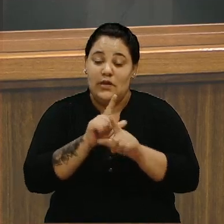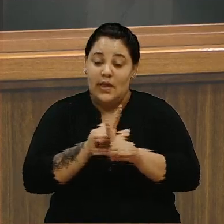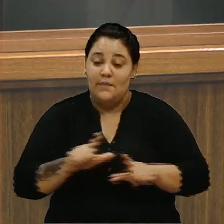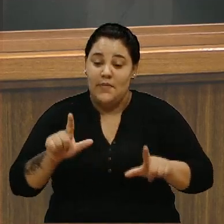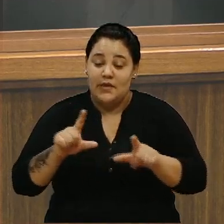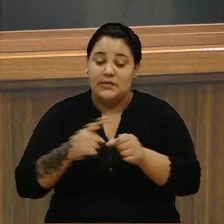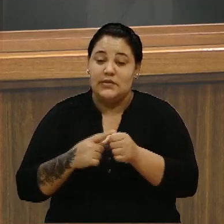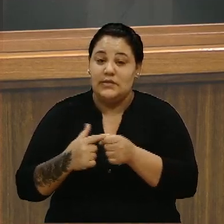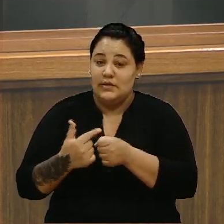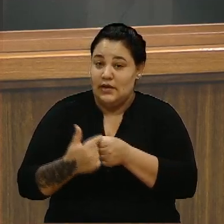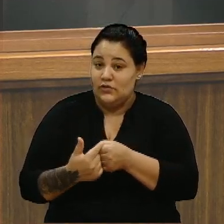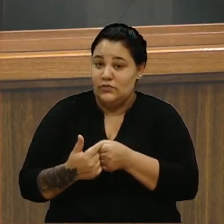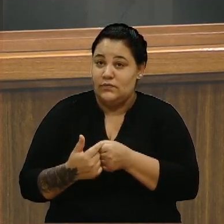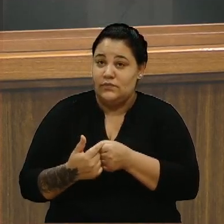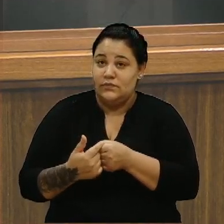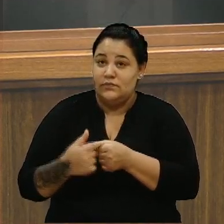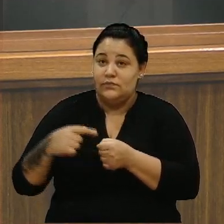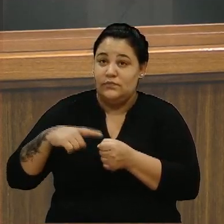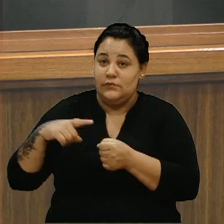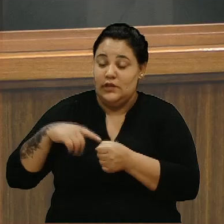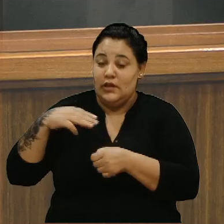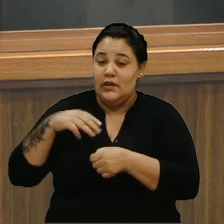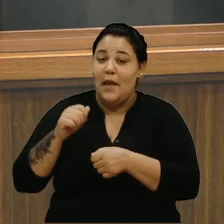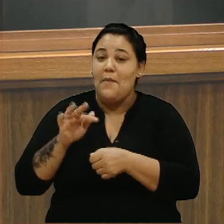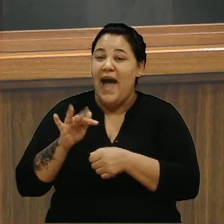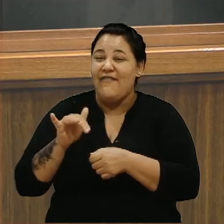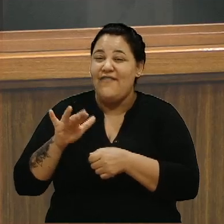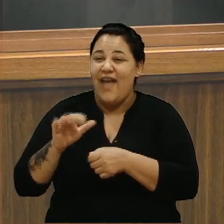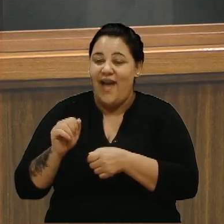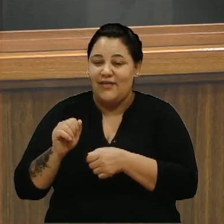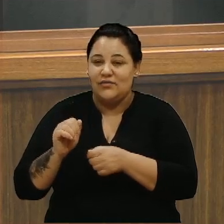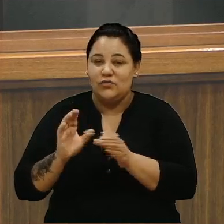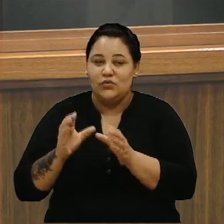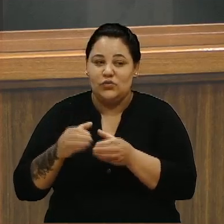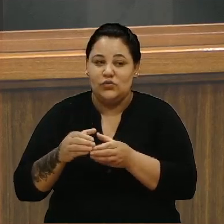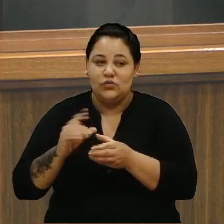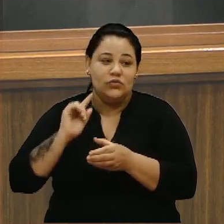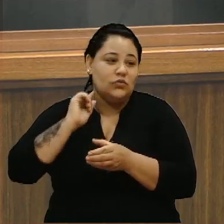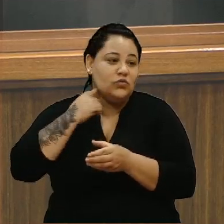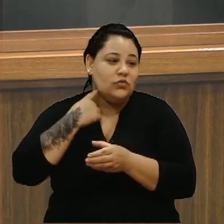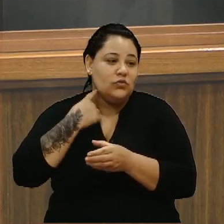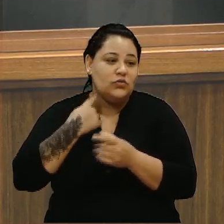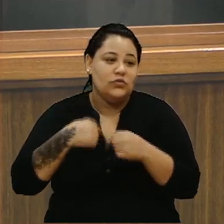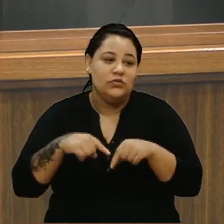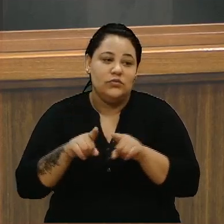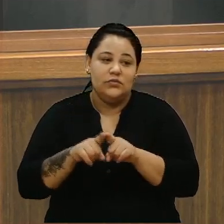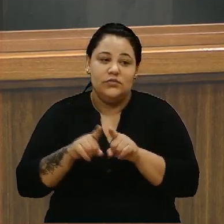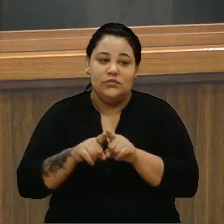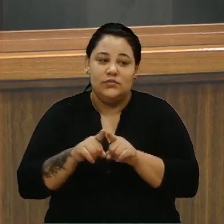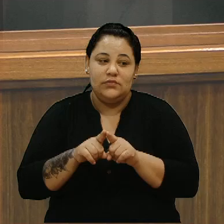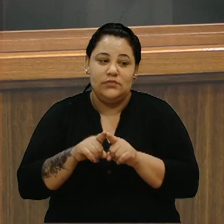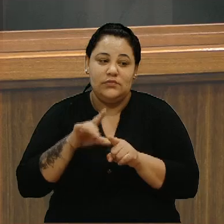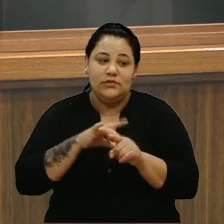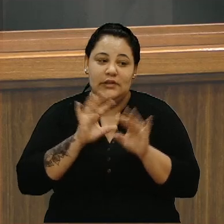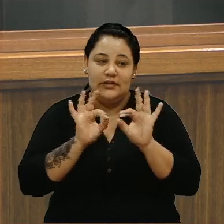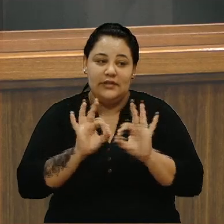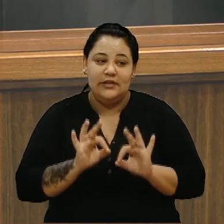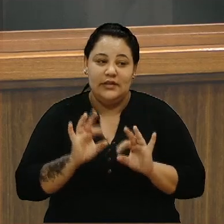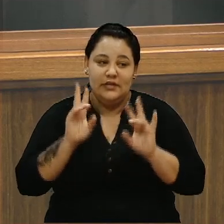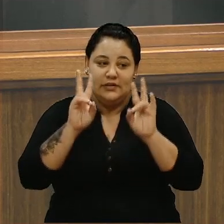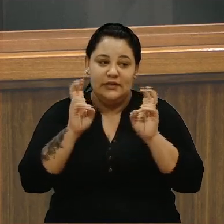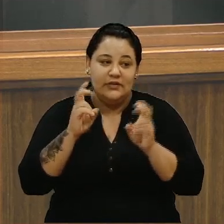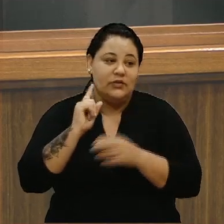cidade, tem a questão da máfia do lixo, a gente sabe que existe já em várias cidades. Tem a questão de quanto